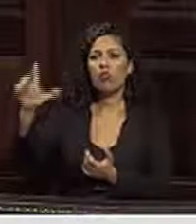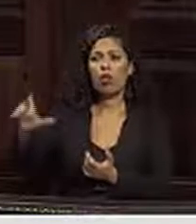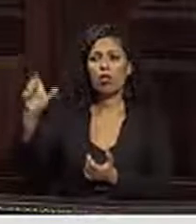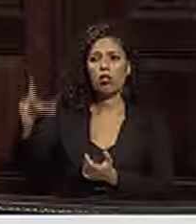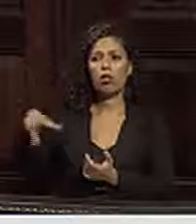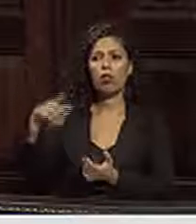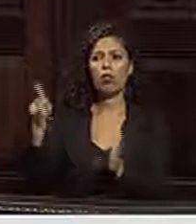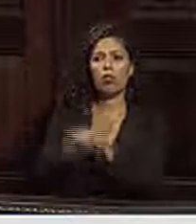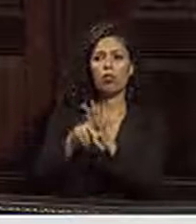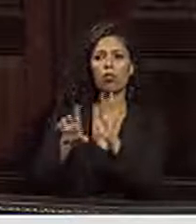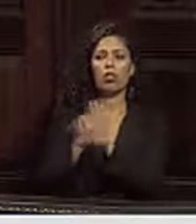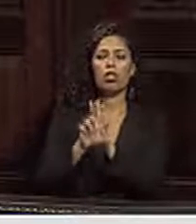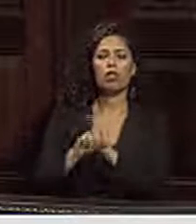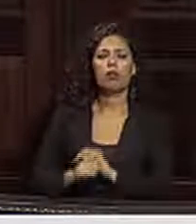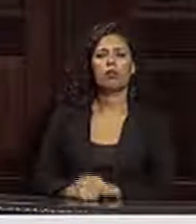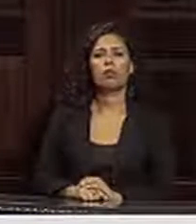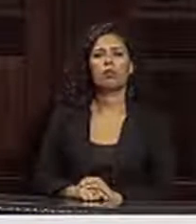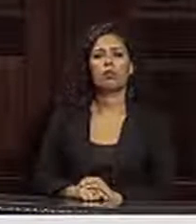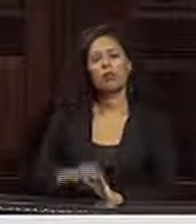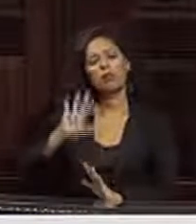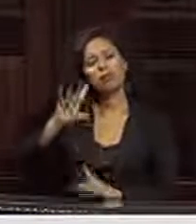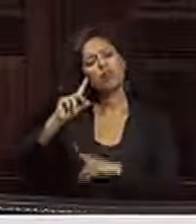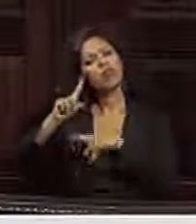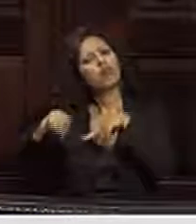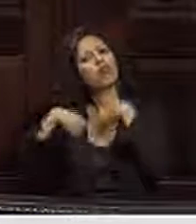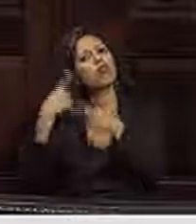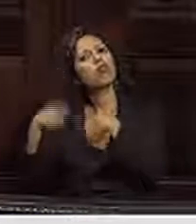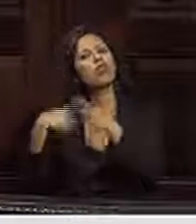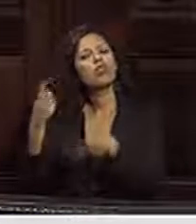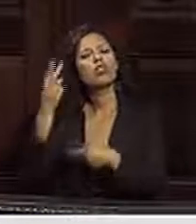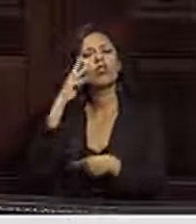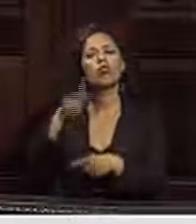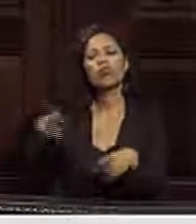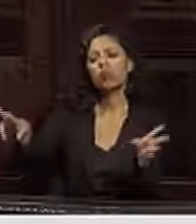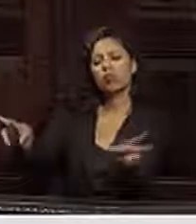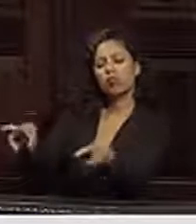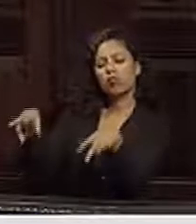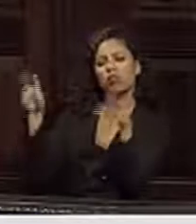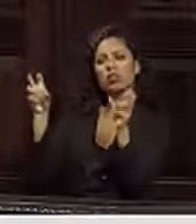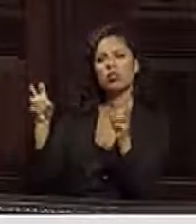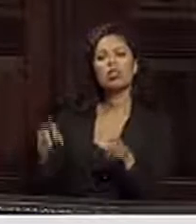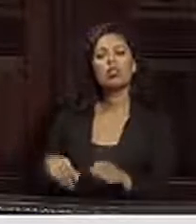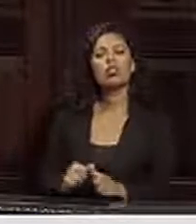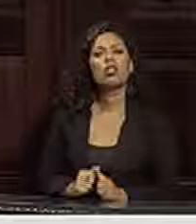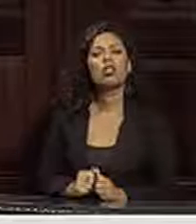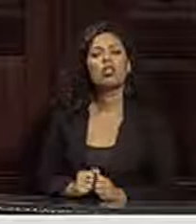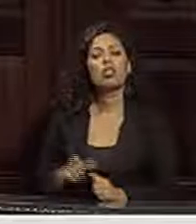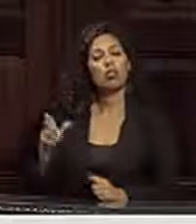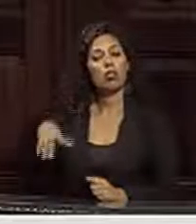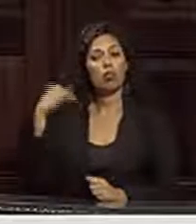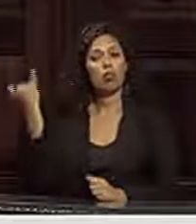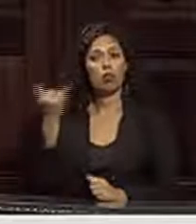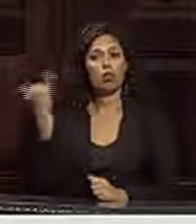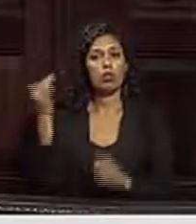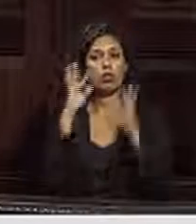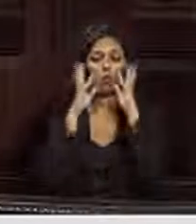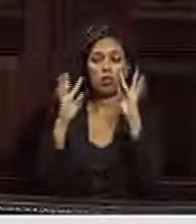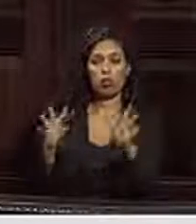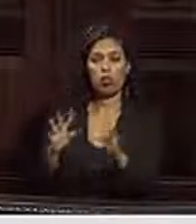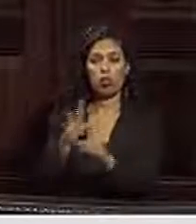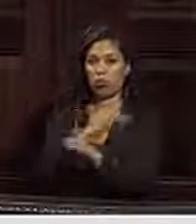Depois disso, o que nós percebemos, e é importante que a